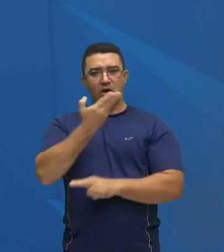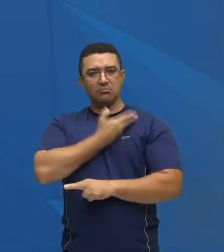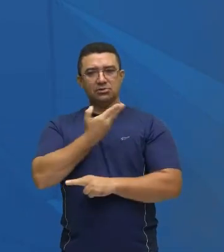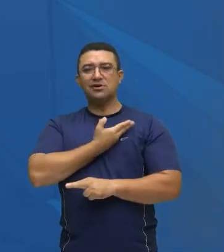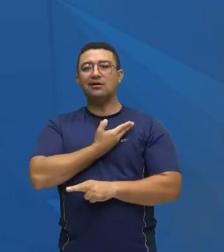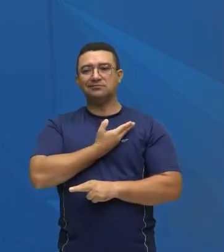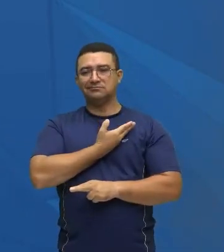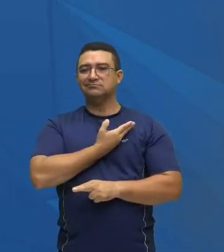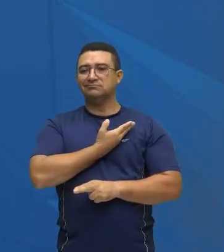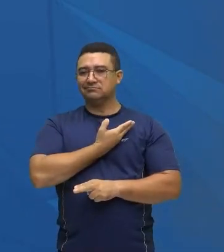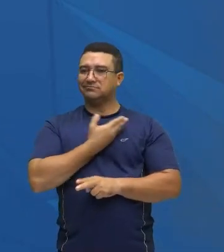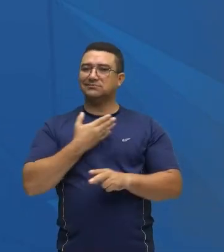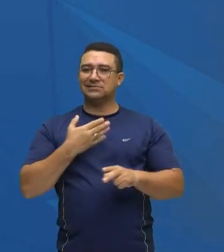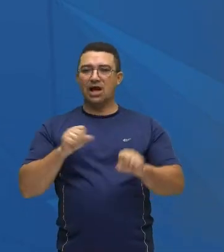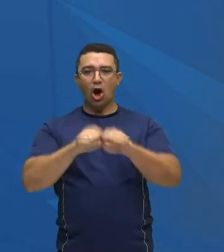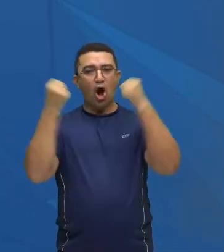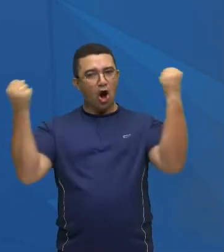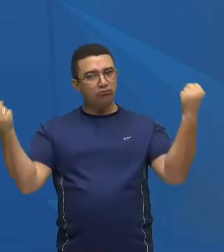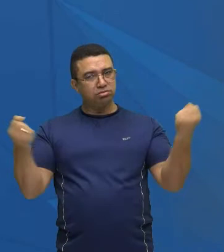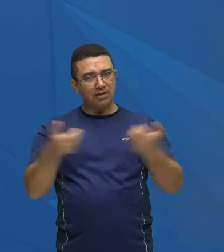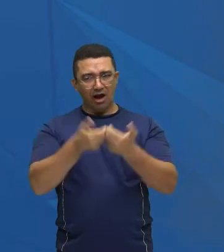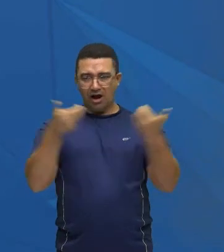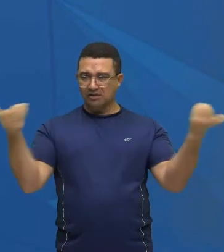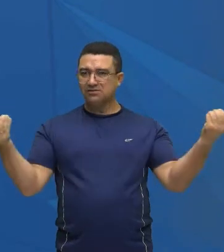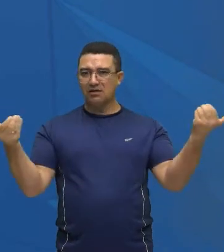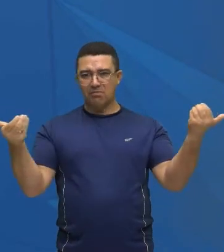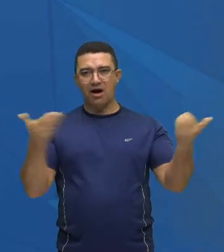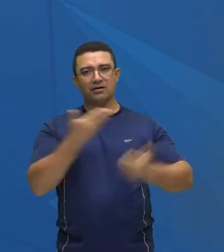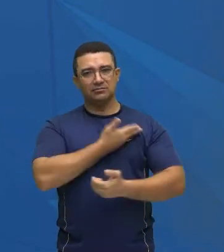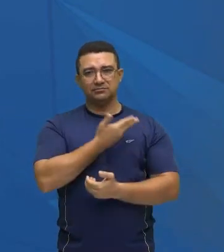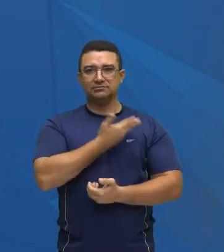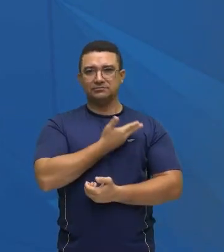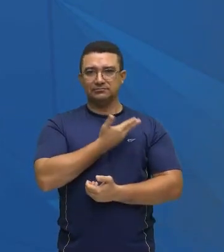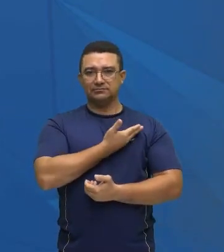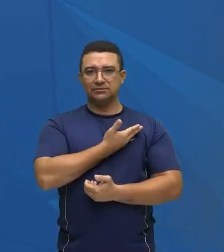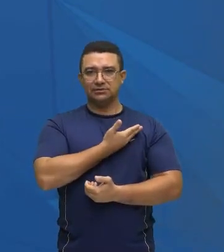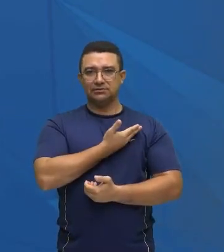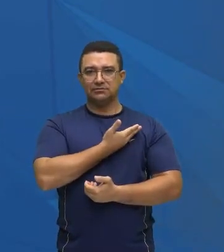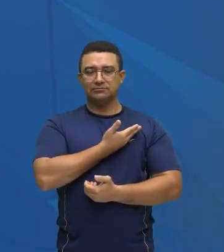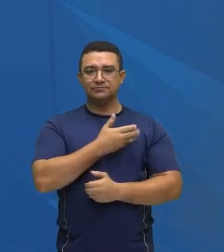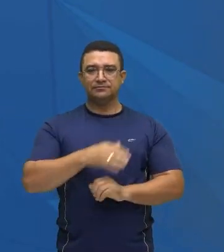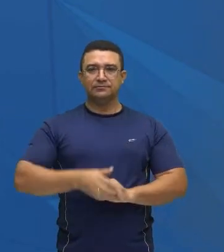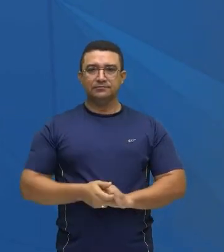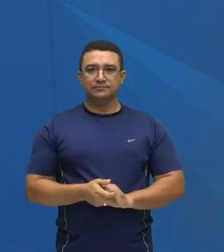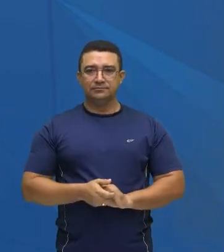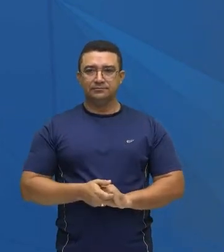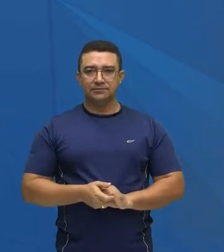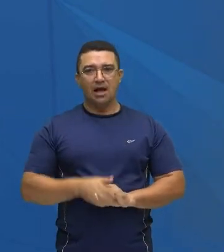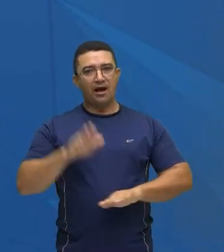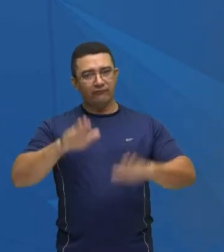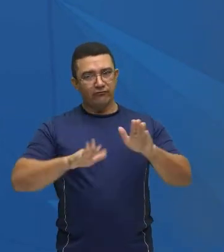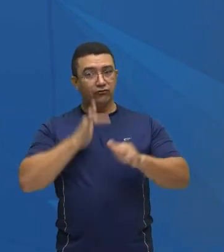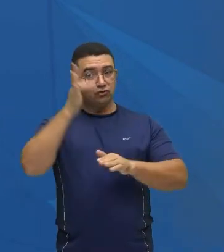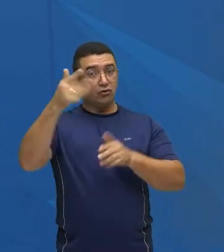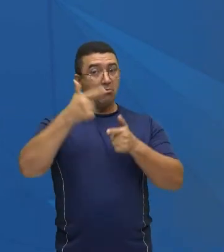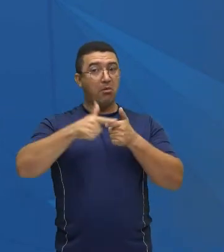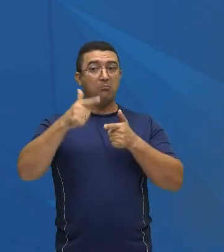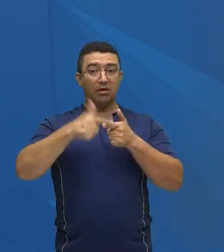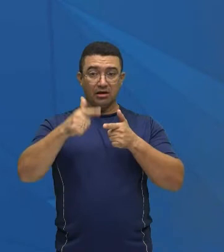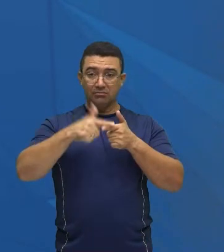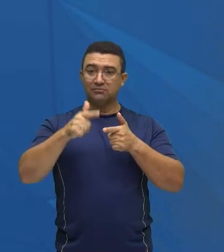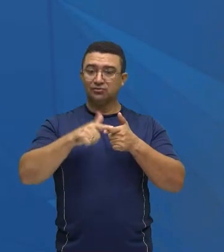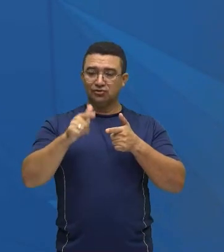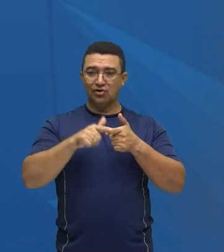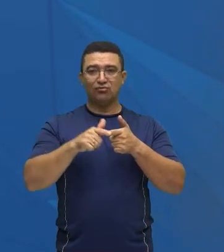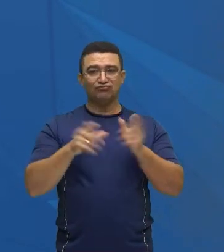tempo, numa situação onde houve ali um conflito, pode realmente dar algum problema e até mesmo